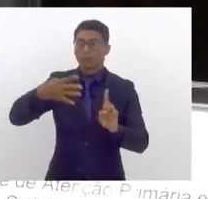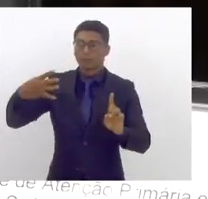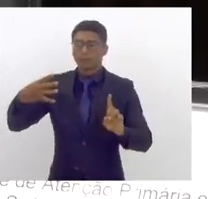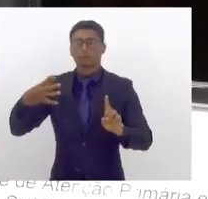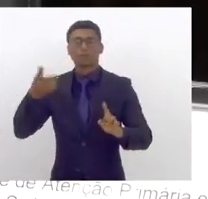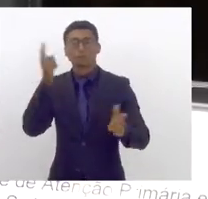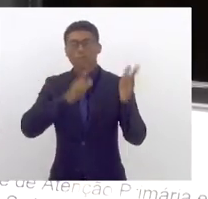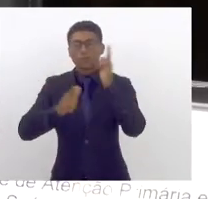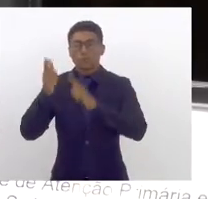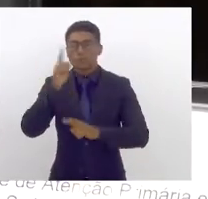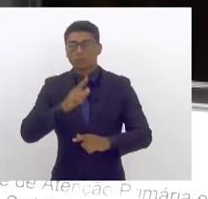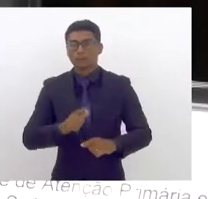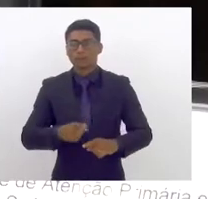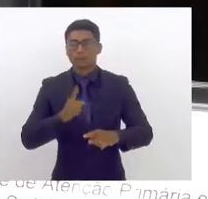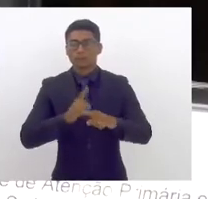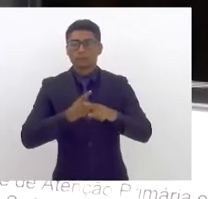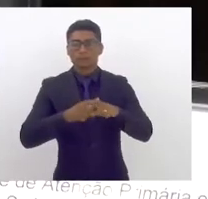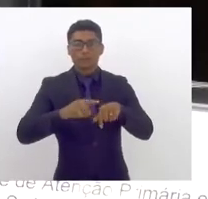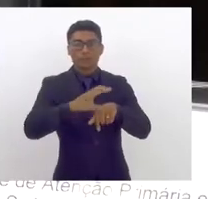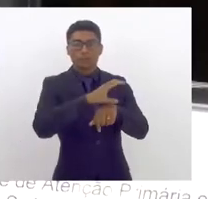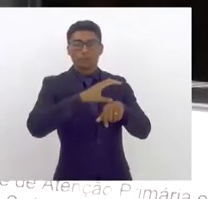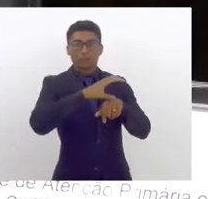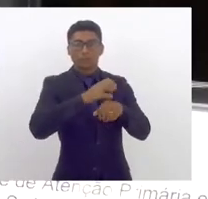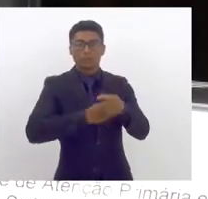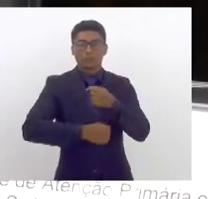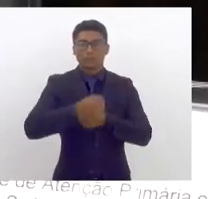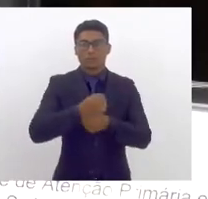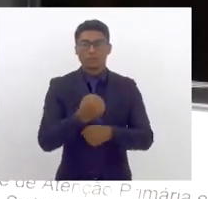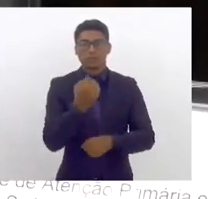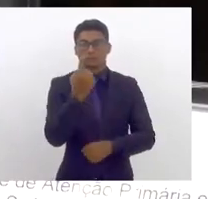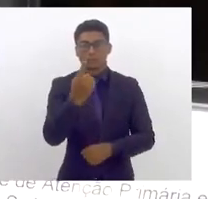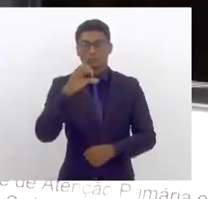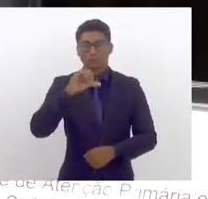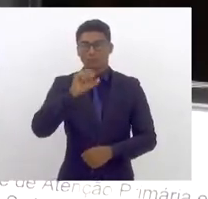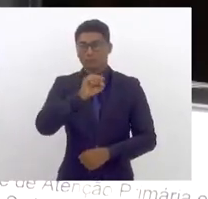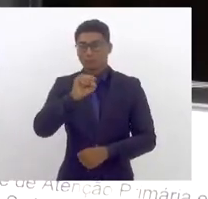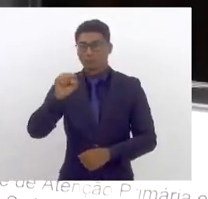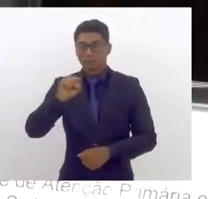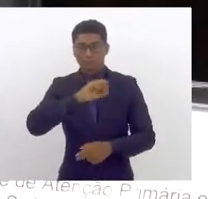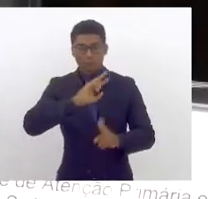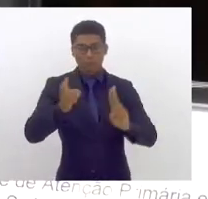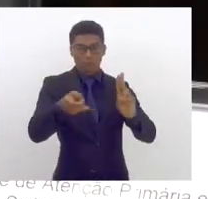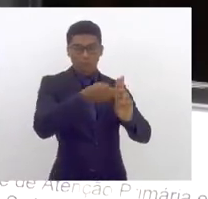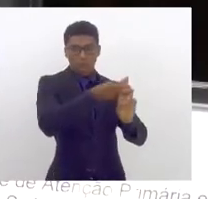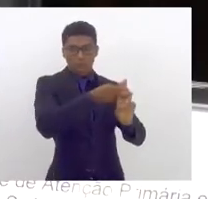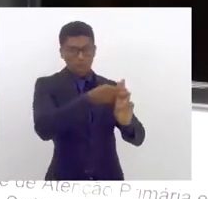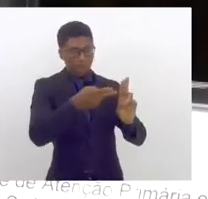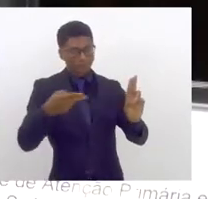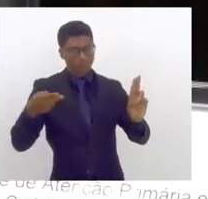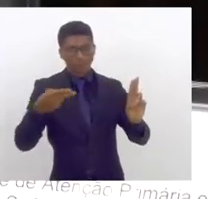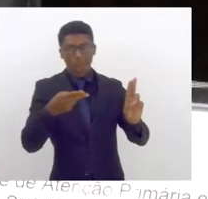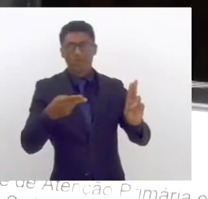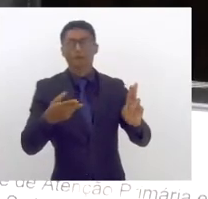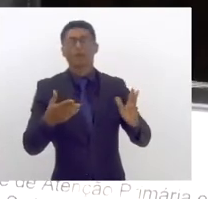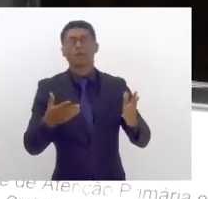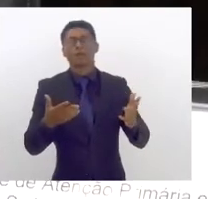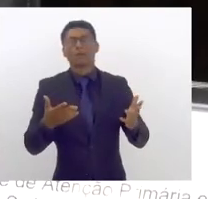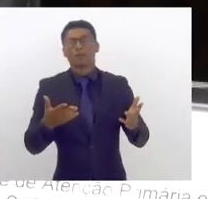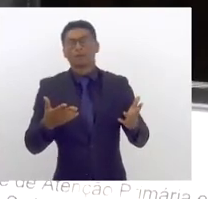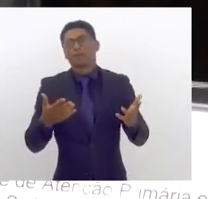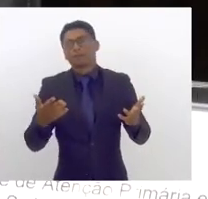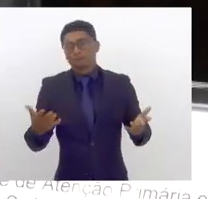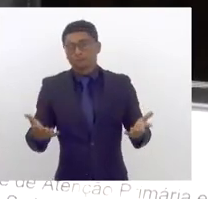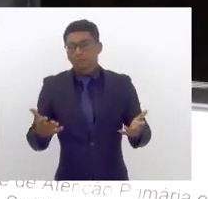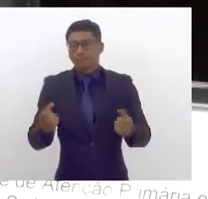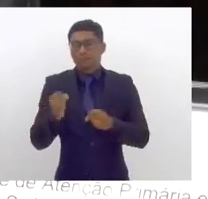da disputa da Constituição de 88 porque o sistema único de saúde proporcionou ao longo desses 30 e tantos anos de